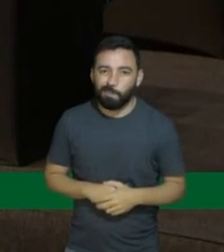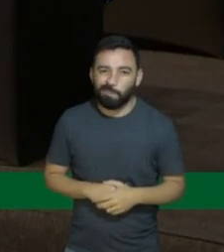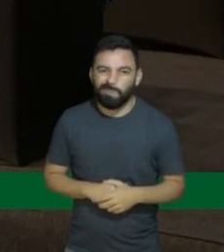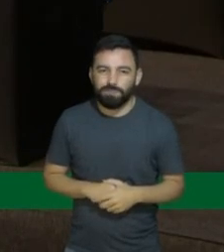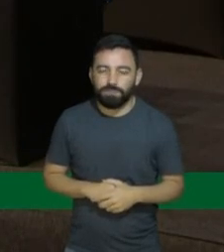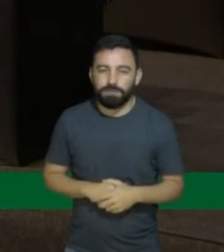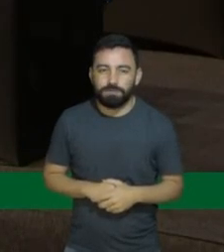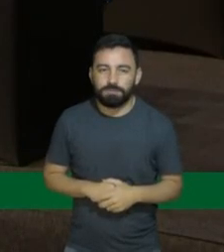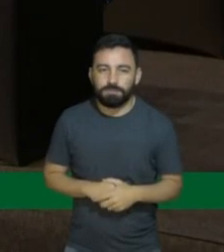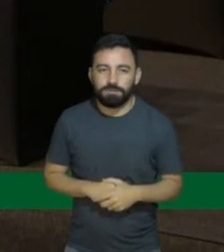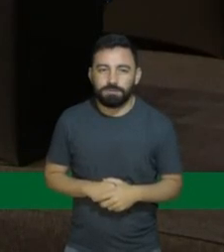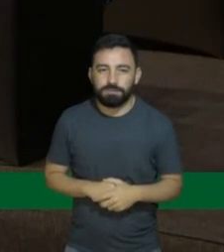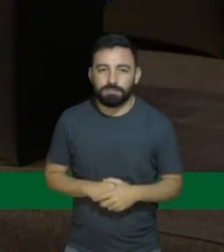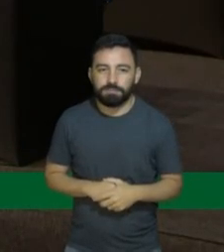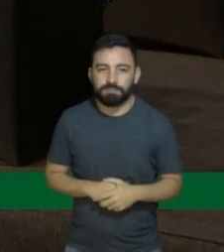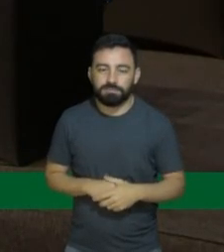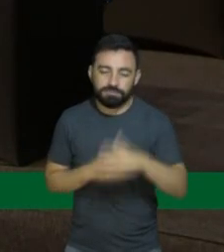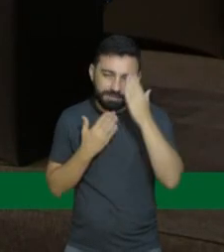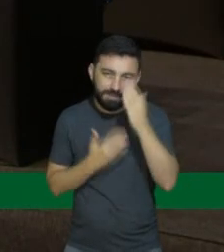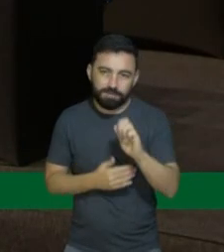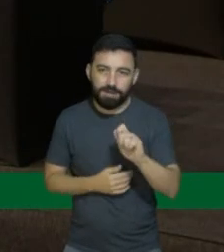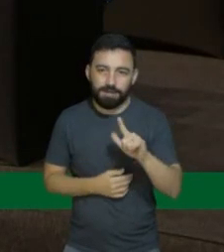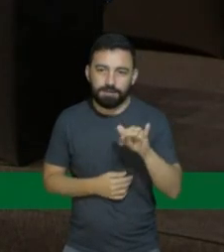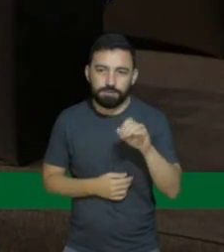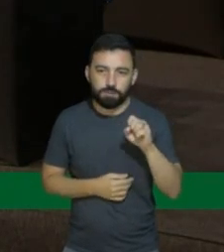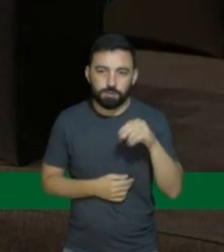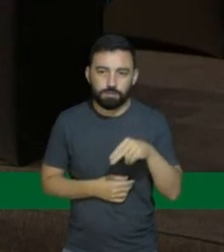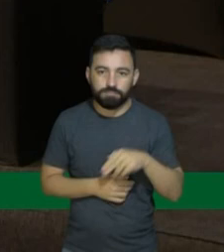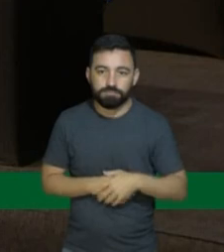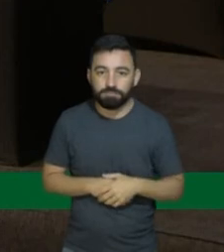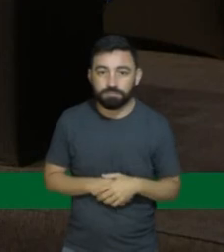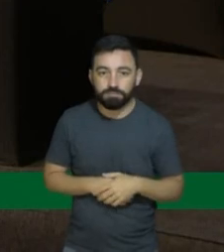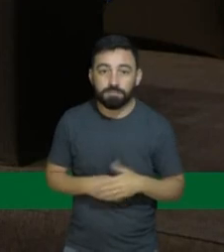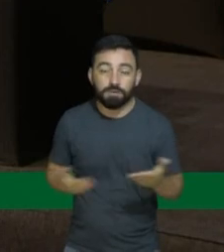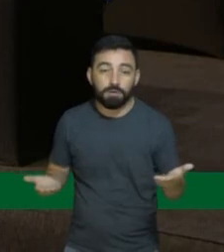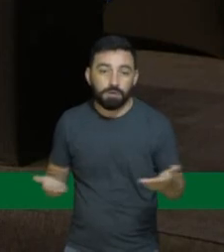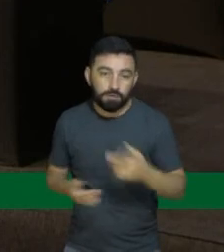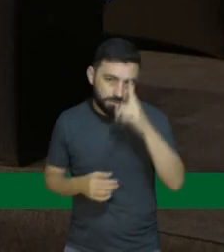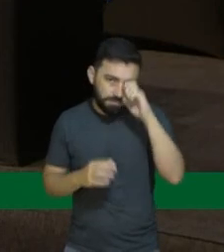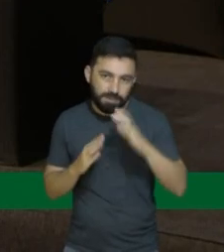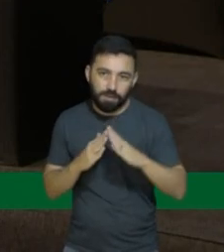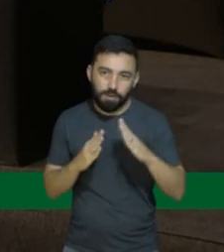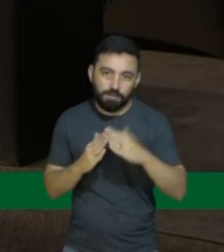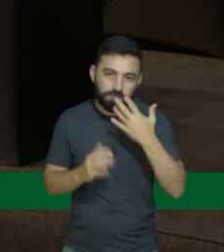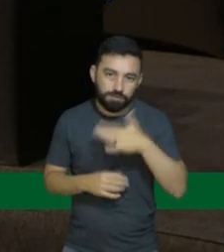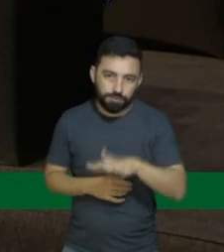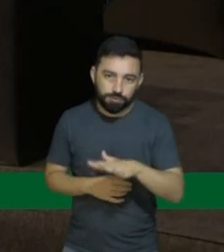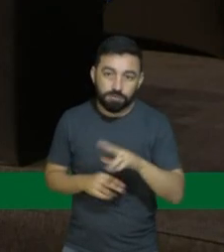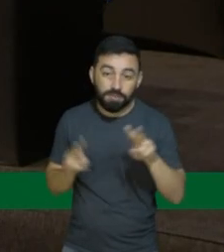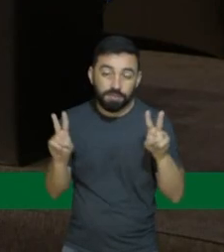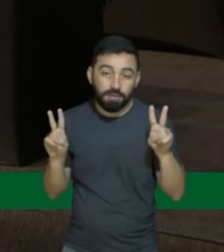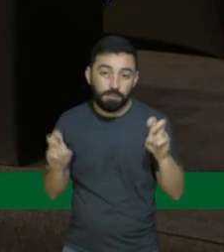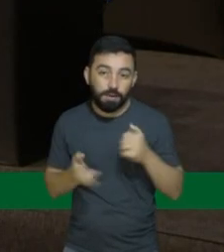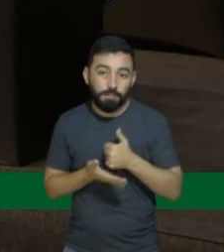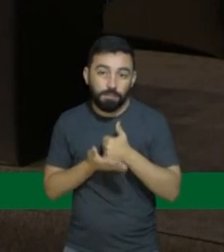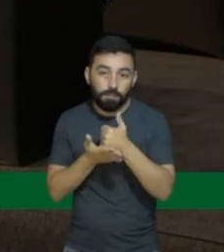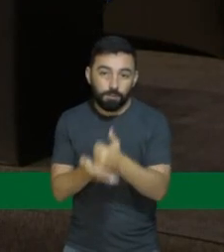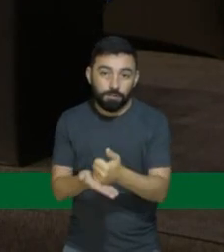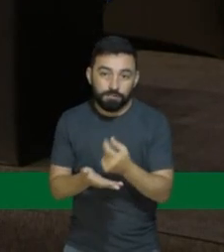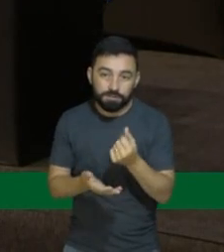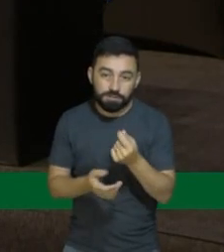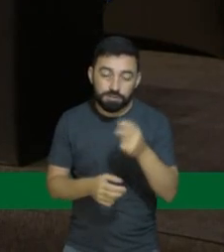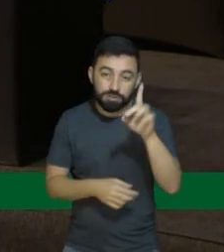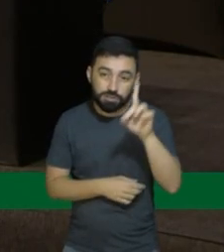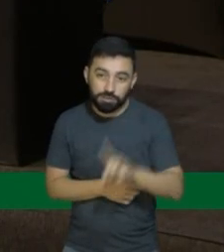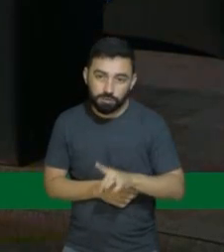obrigado obrigado Alisson vamos ouvir agora o Hospital Infantil Pequeno Anjo tema solicitar apoio financeiro diretora do centro